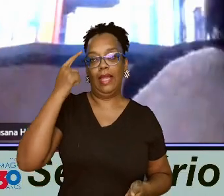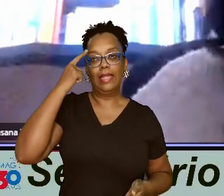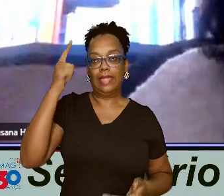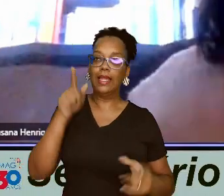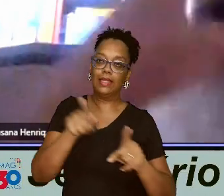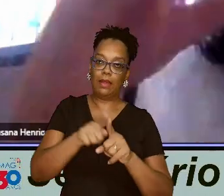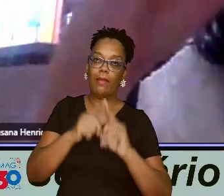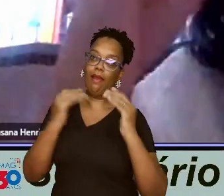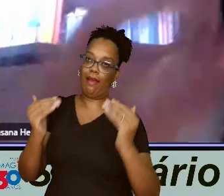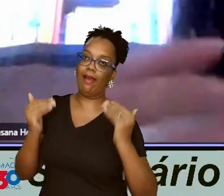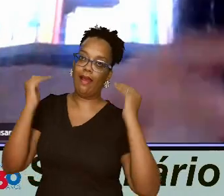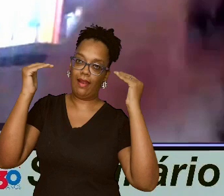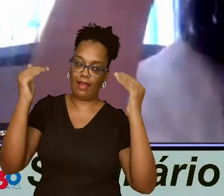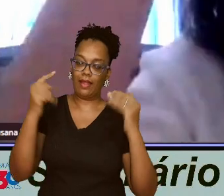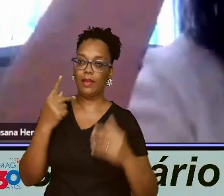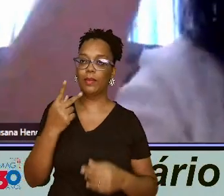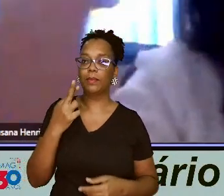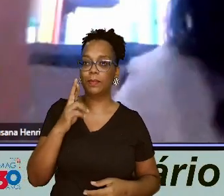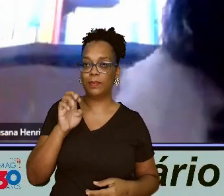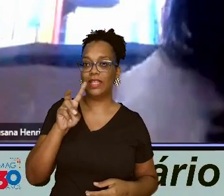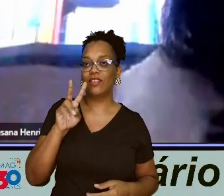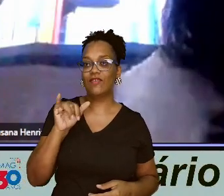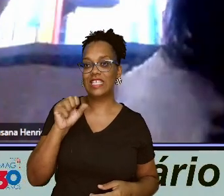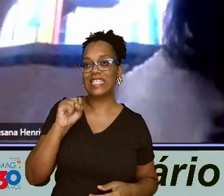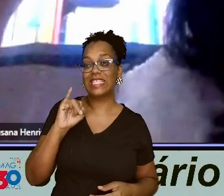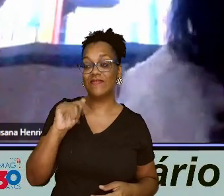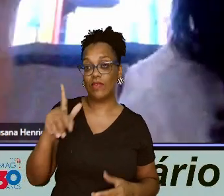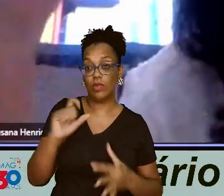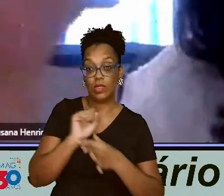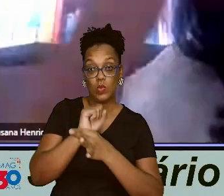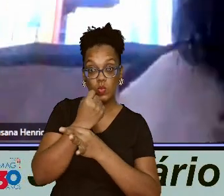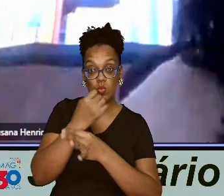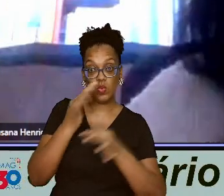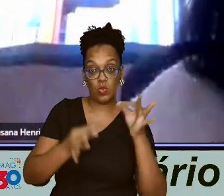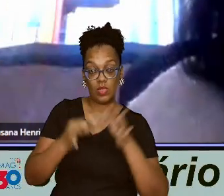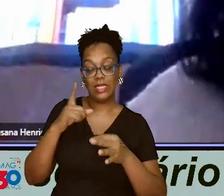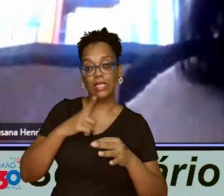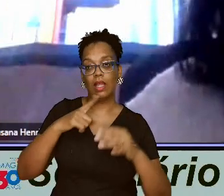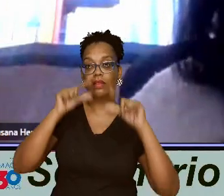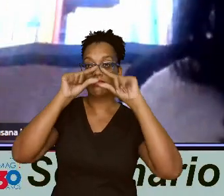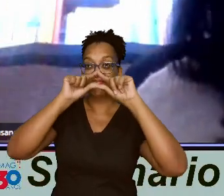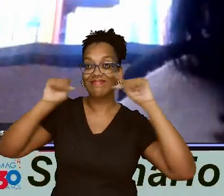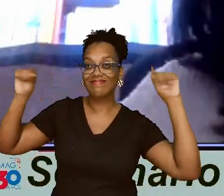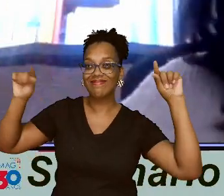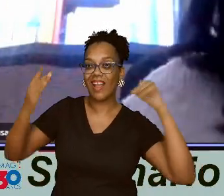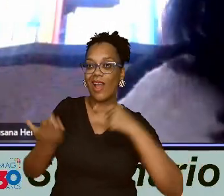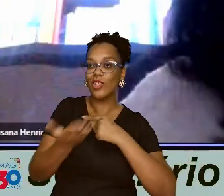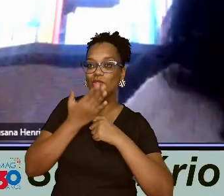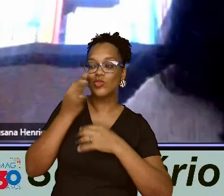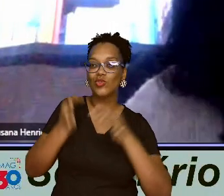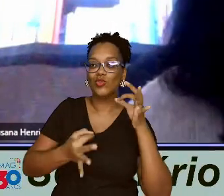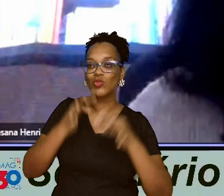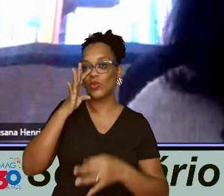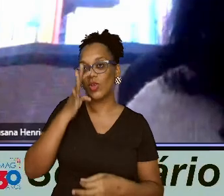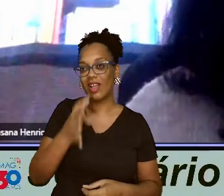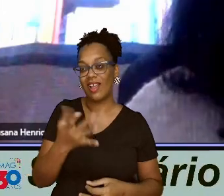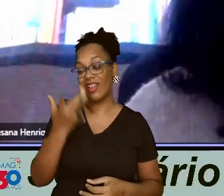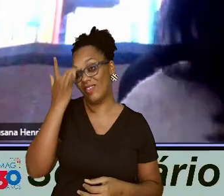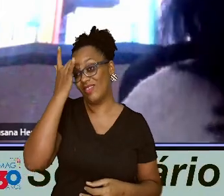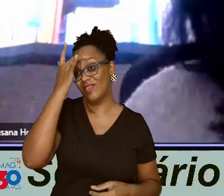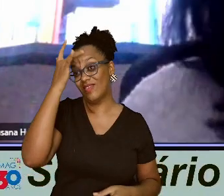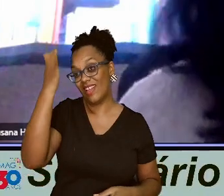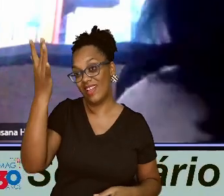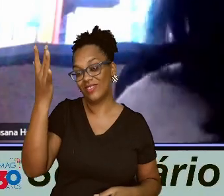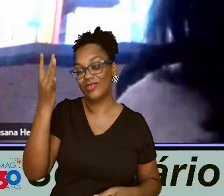da previsibilidade, da segurança jurídica, ela também é, você tem um enunciado normativo que vai te ajudar a julgar, né, que vai te facilitar a